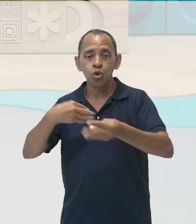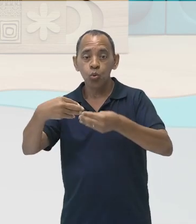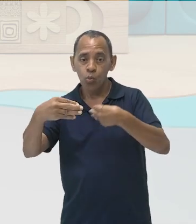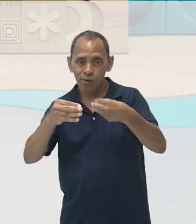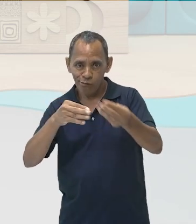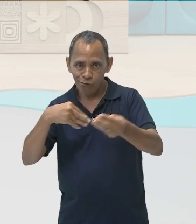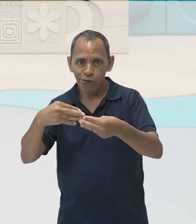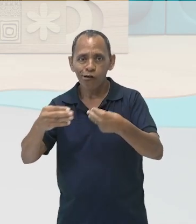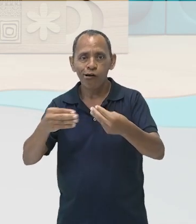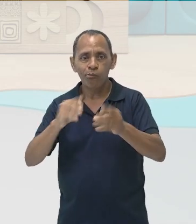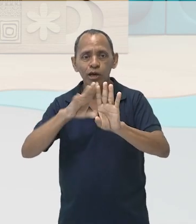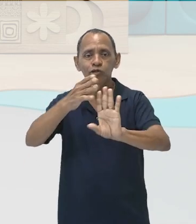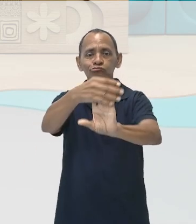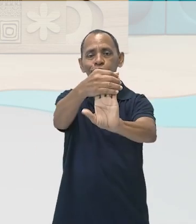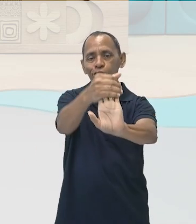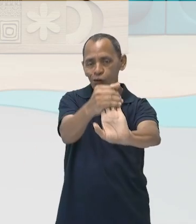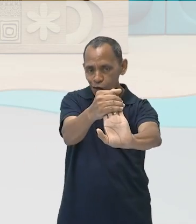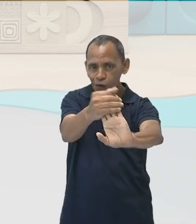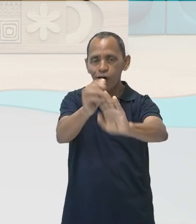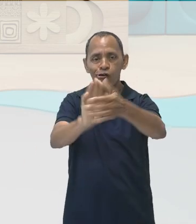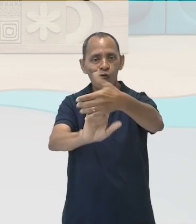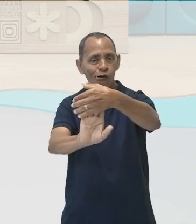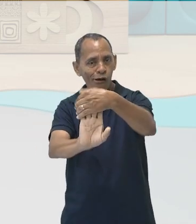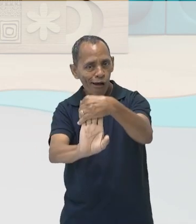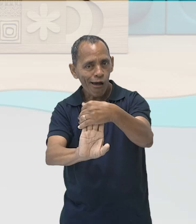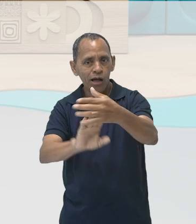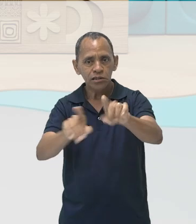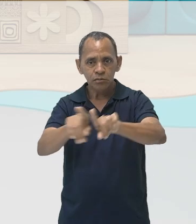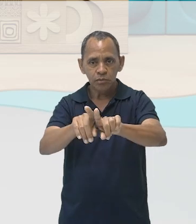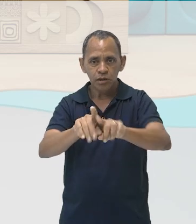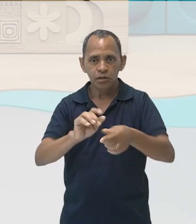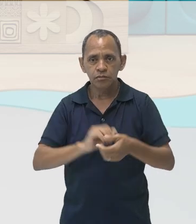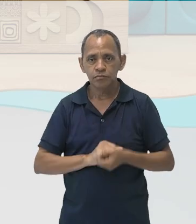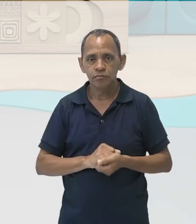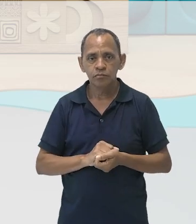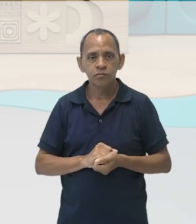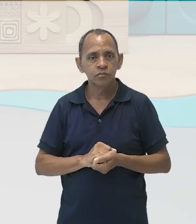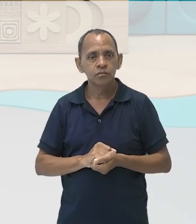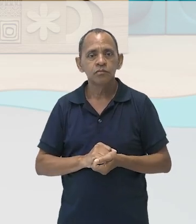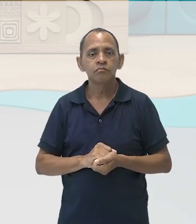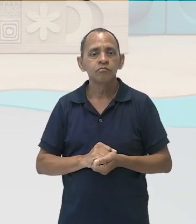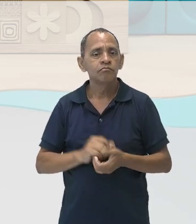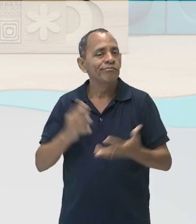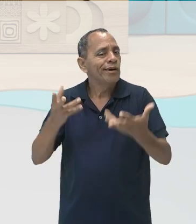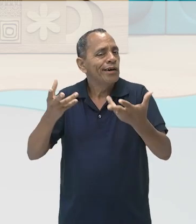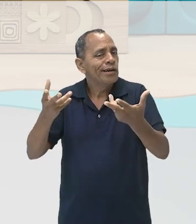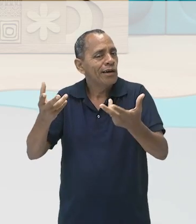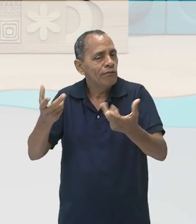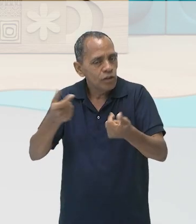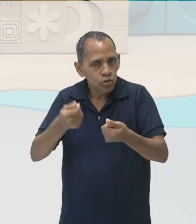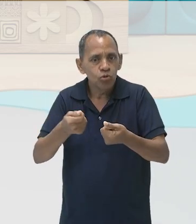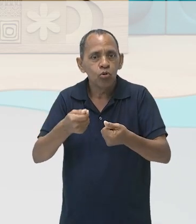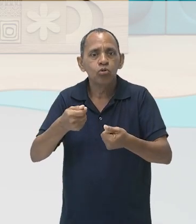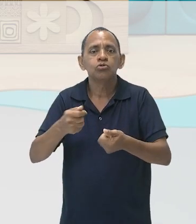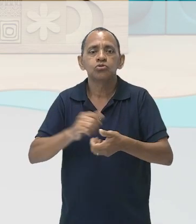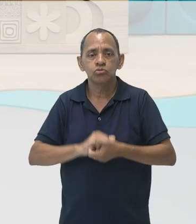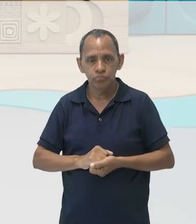né, desse sujeito, desse indivíduo, ok? É um ótimo instrumento que trabalha ali o corpo